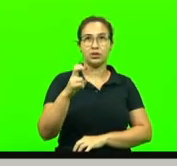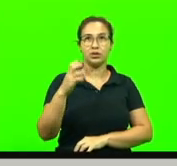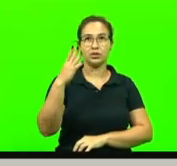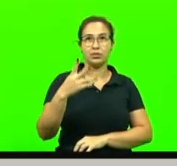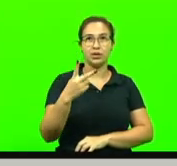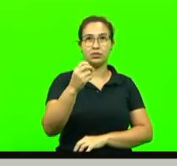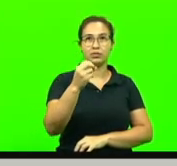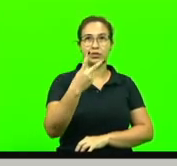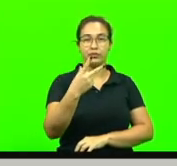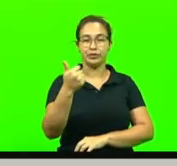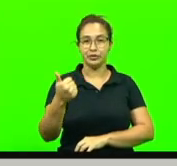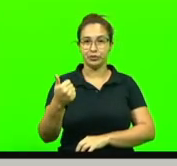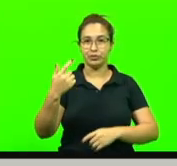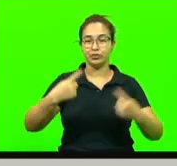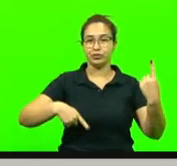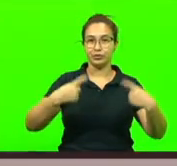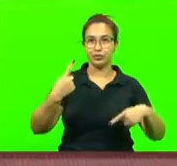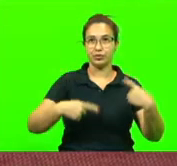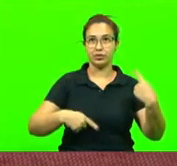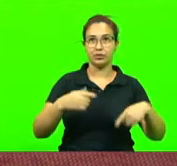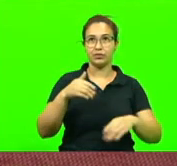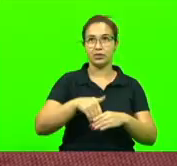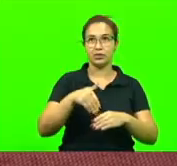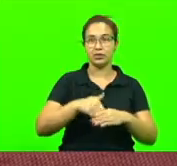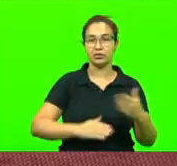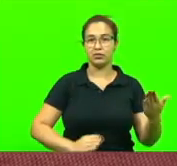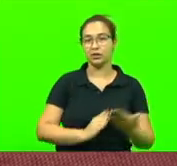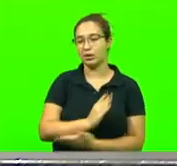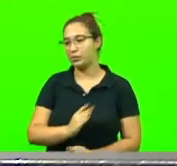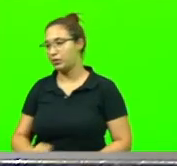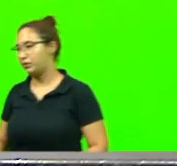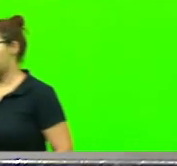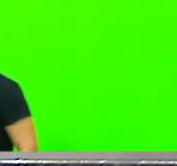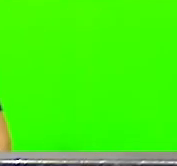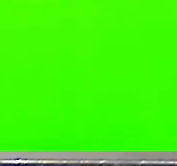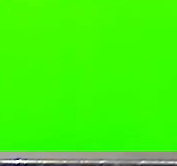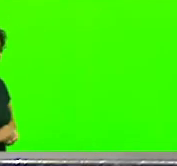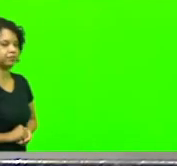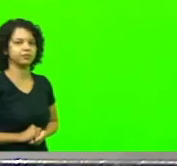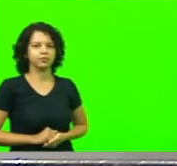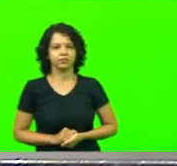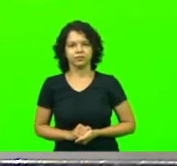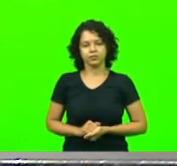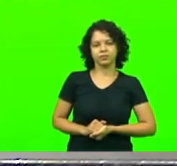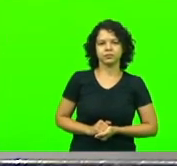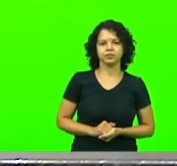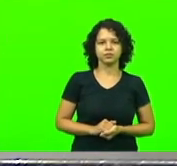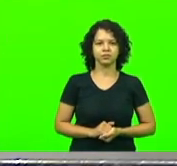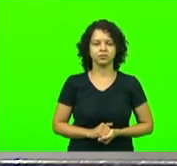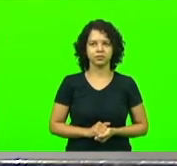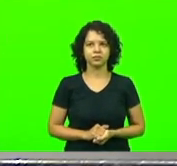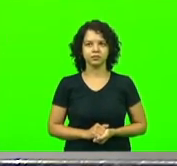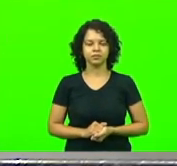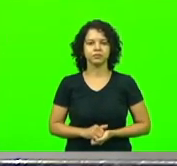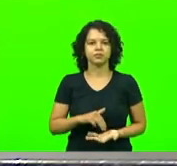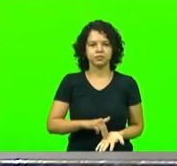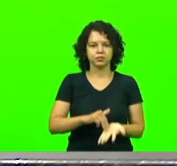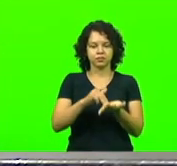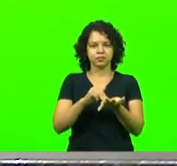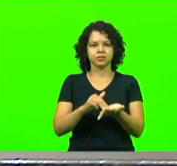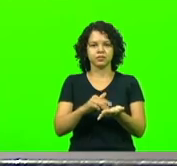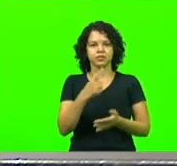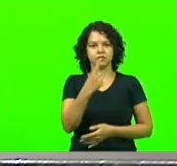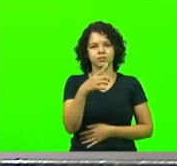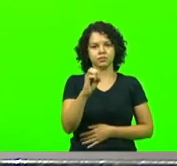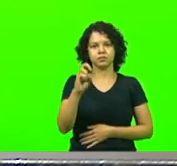1255-2021. Em discussão, em votação, aprovado. Moções. Moção